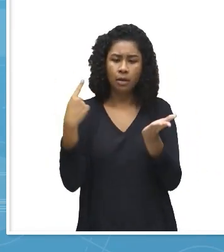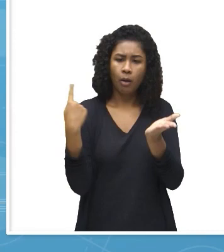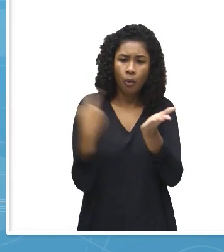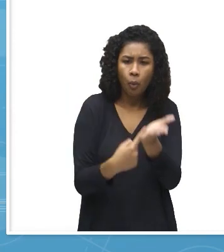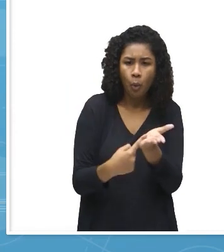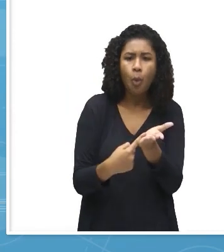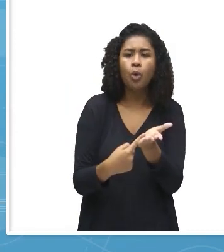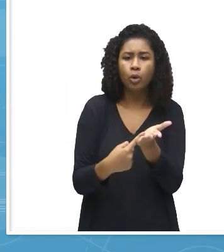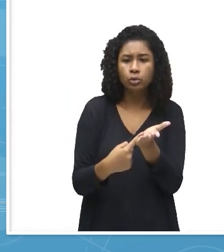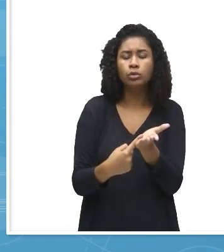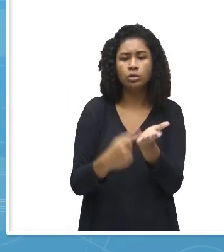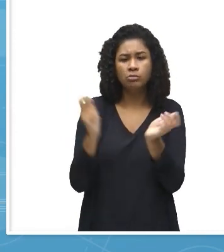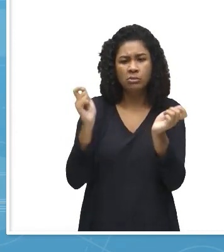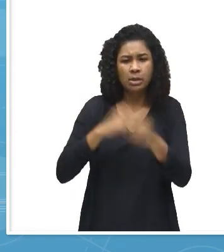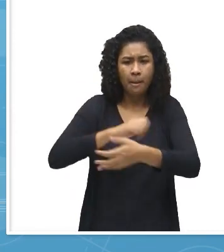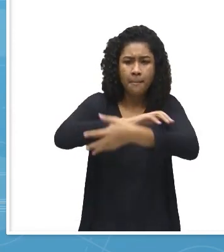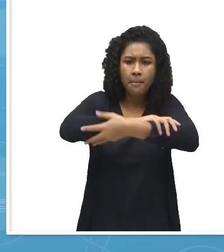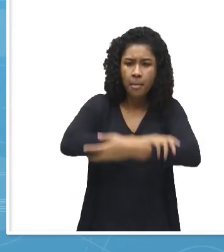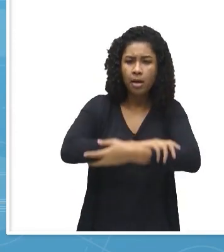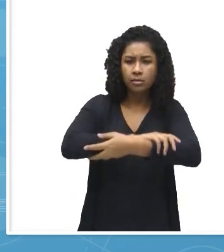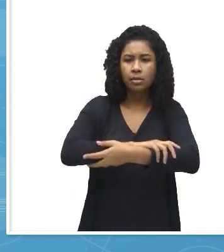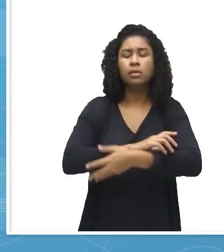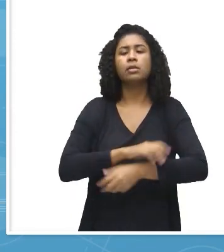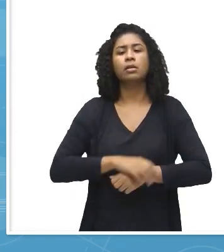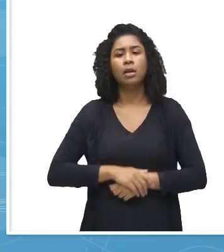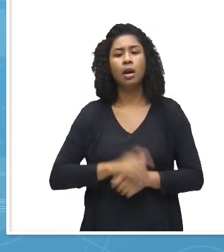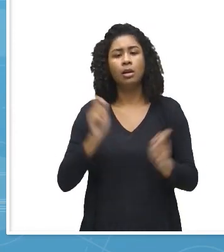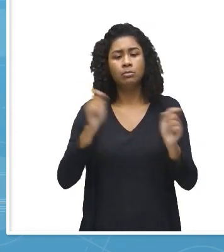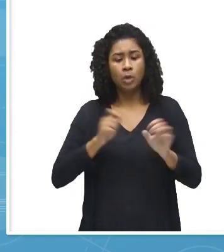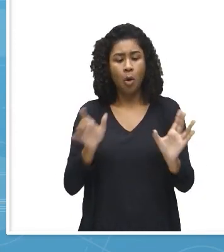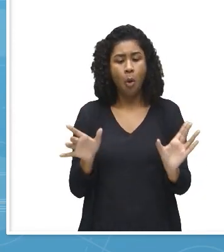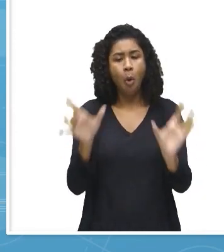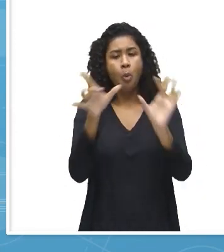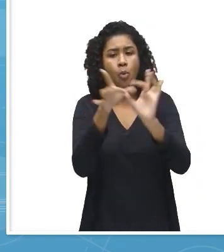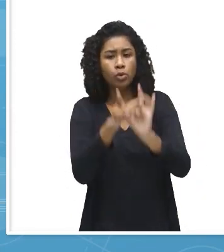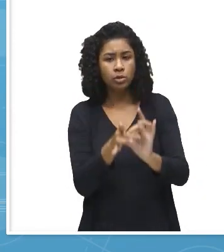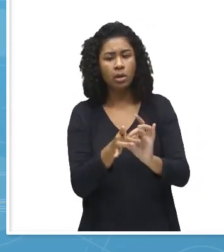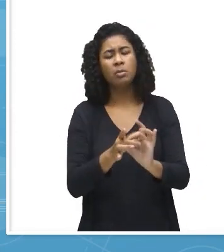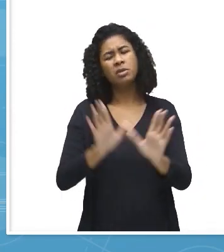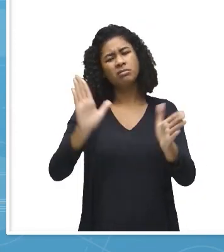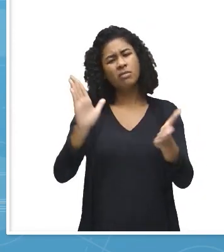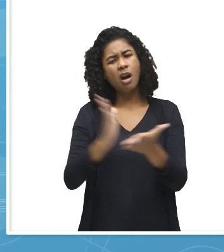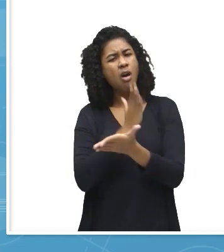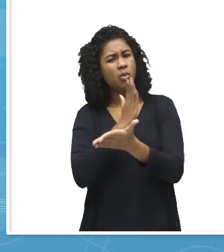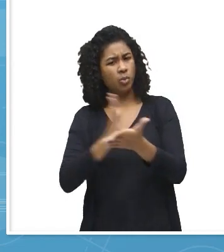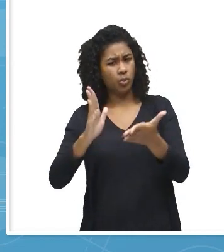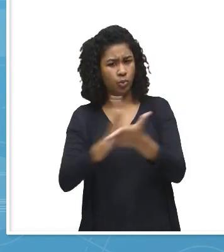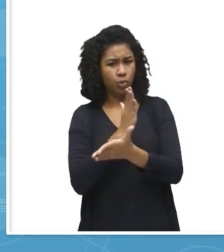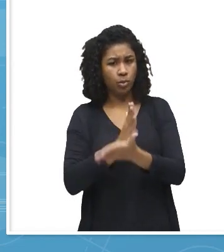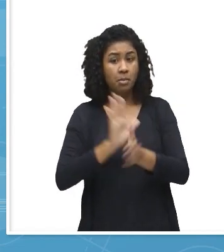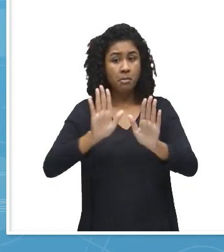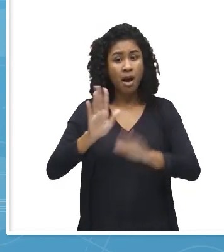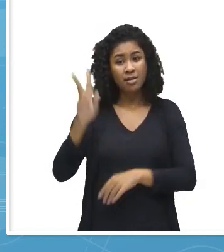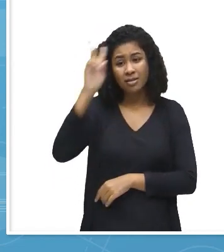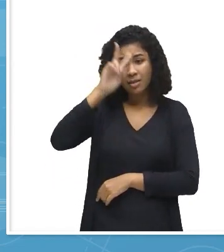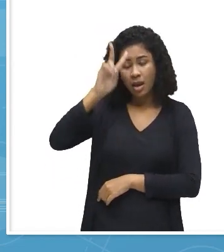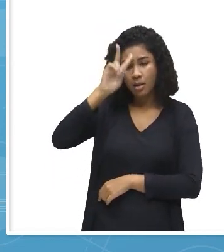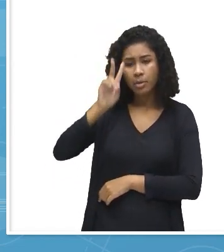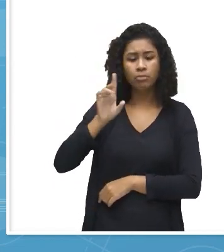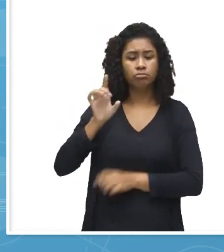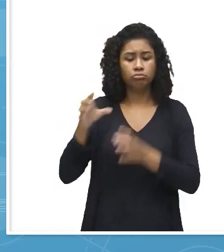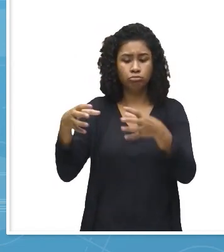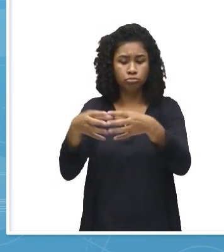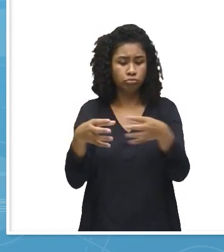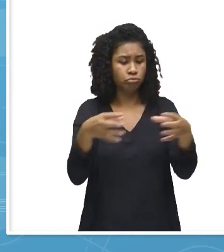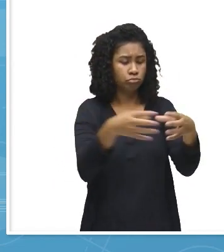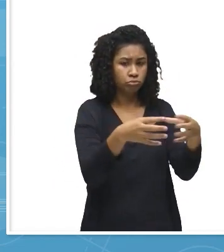acordos amistosos e aí selavam, né, essa união de algumas tribos. Mas lembrando que elas eram autônomas e somente nesse momento